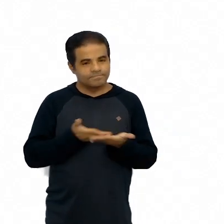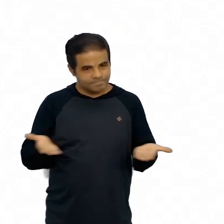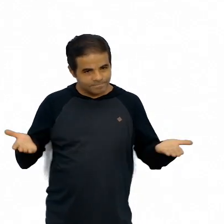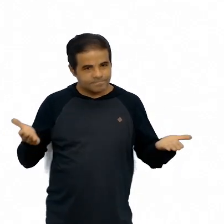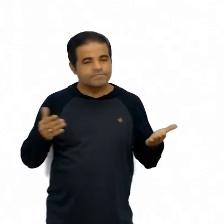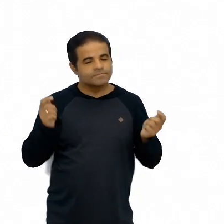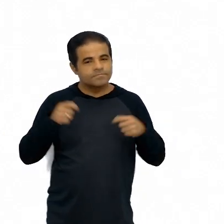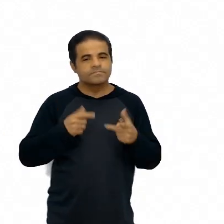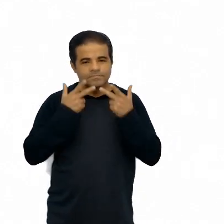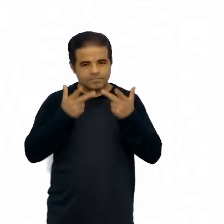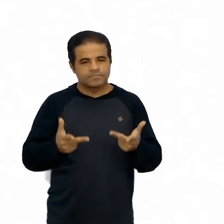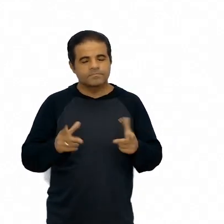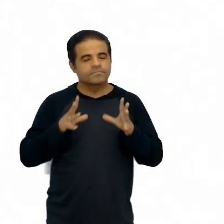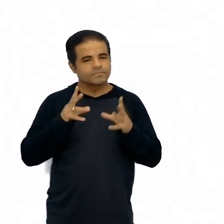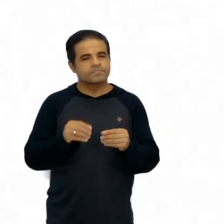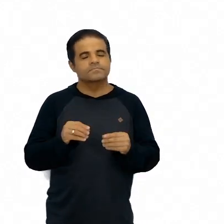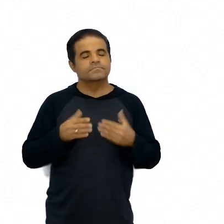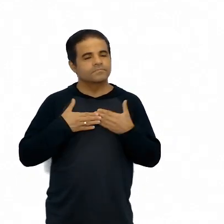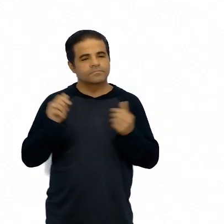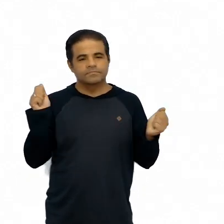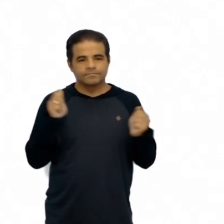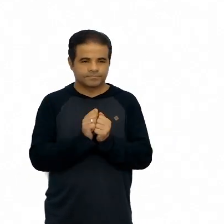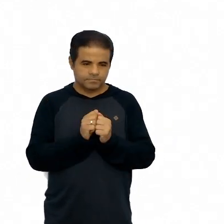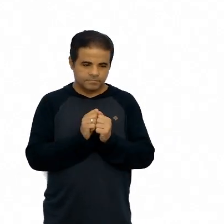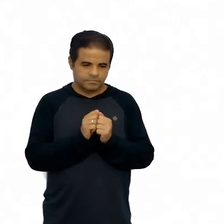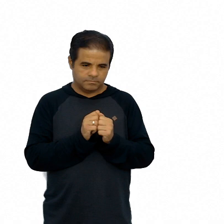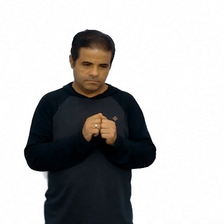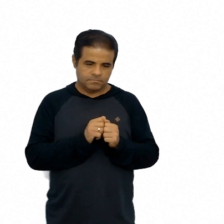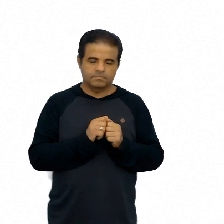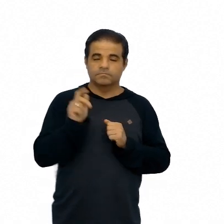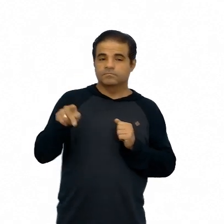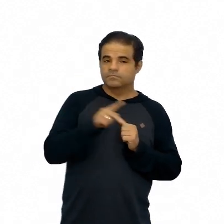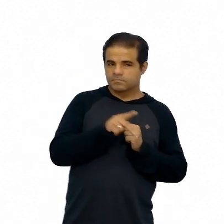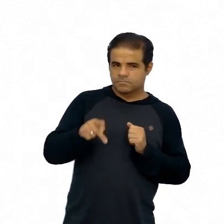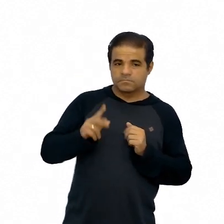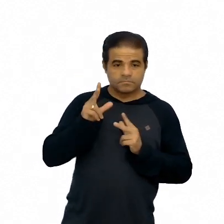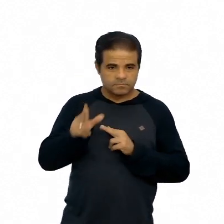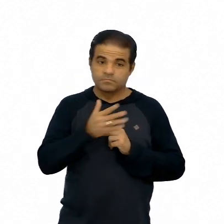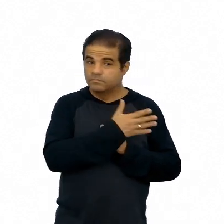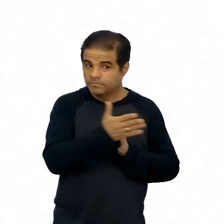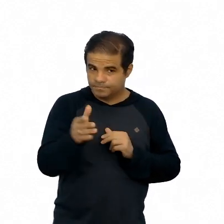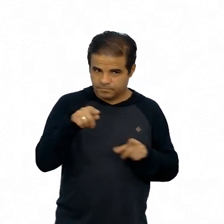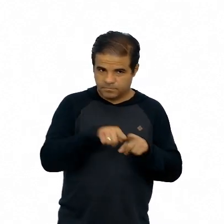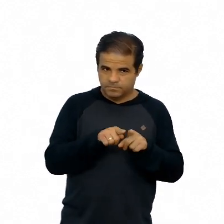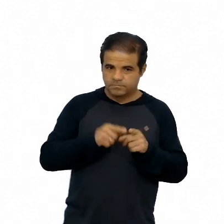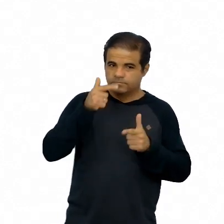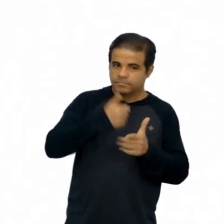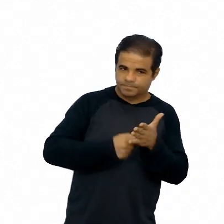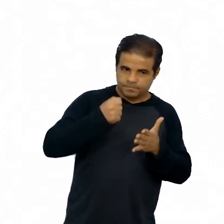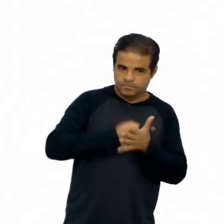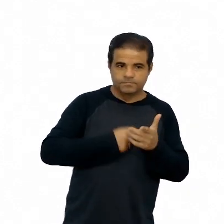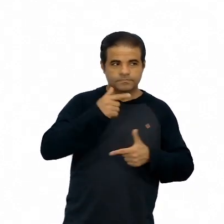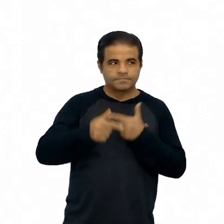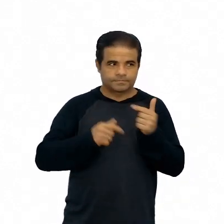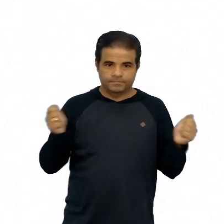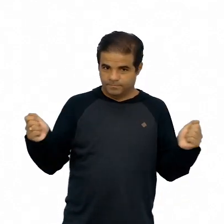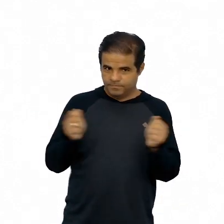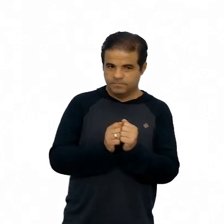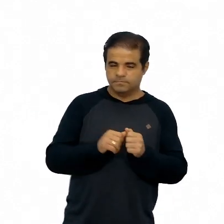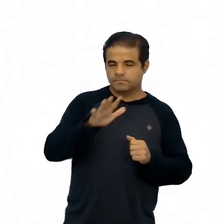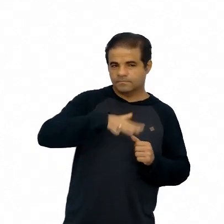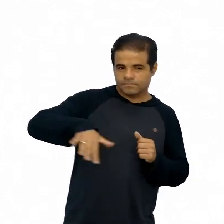aí para a gente falar que nós estamos todos aí sempre juntos, nós somos professores iguais a vocês, nós estamos trabalhando juntamente com